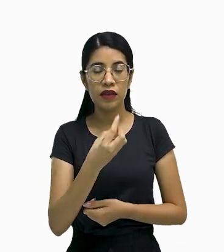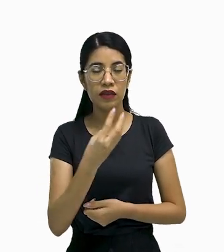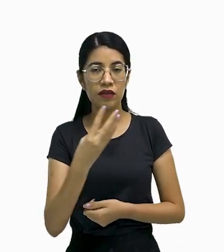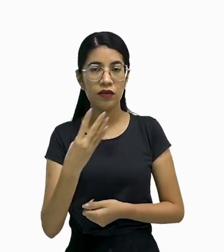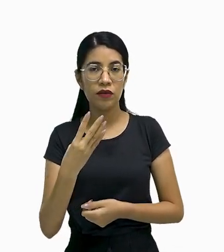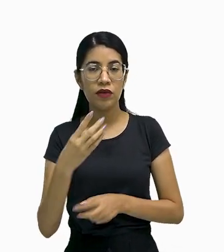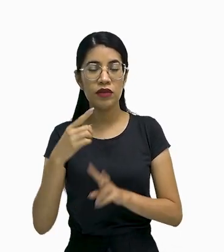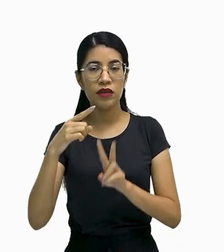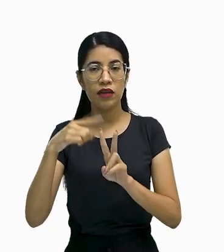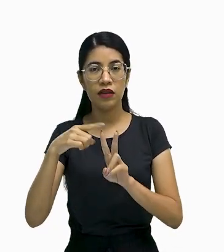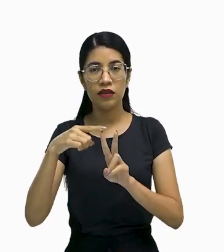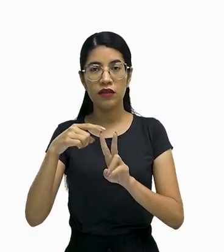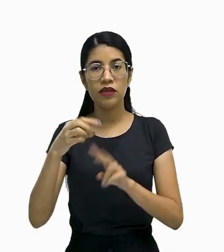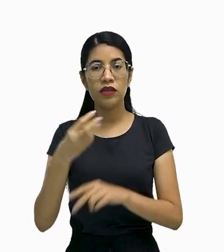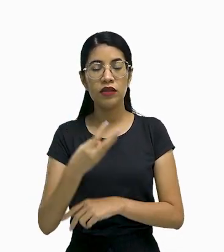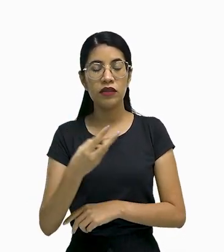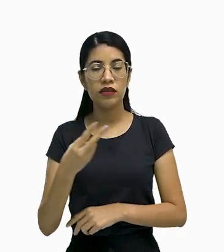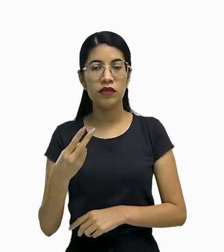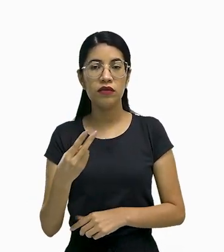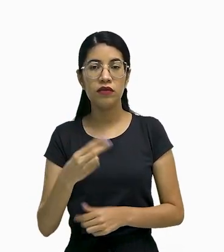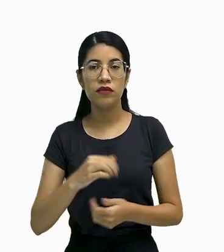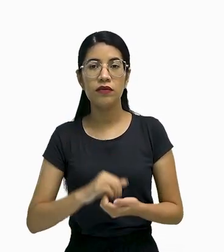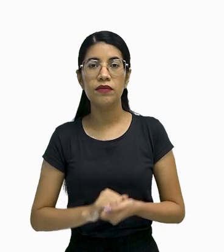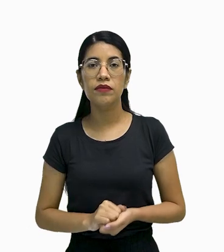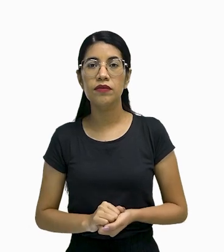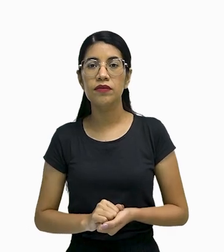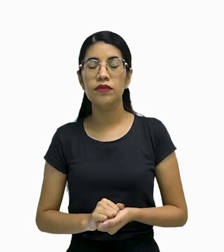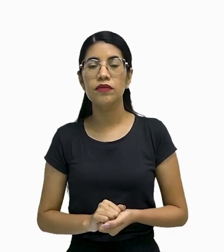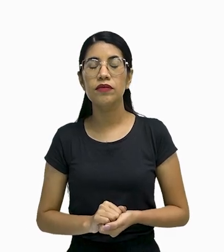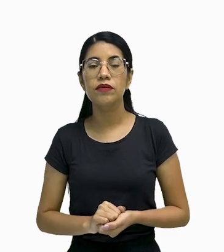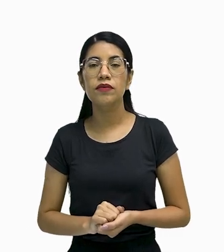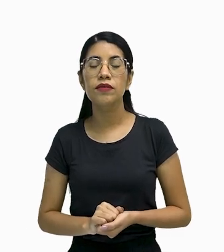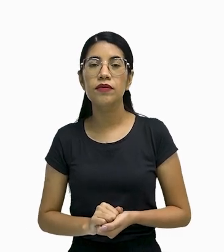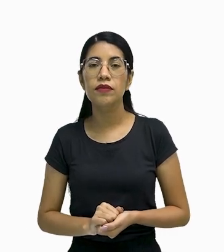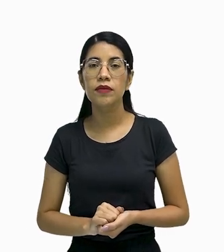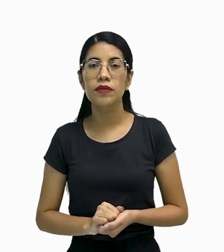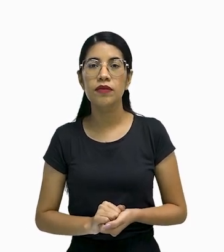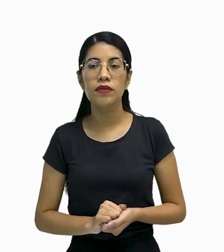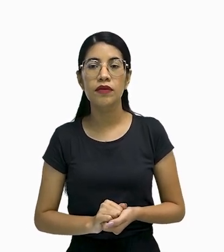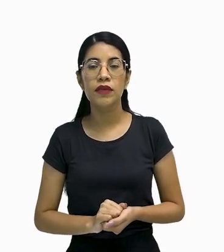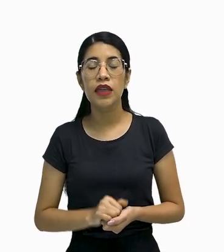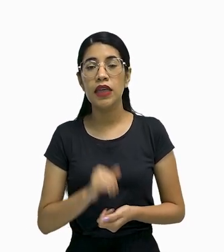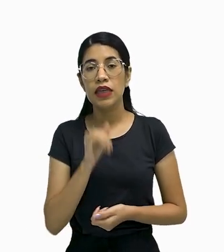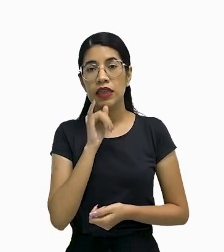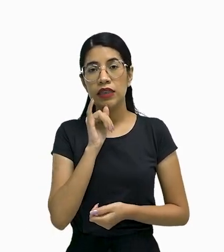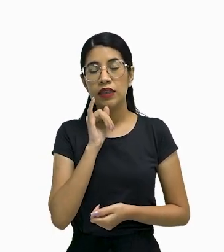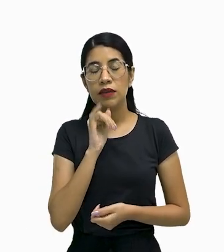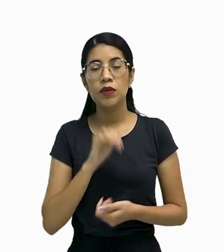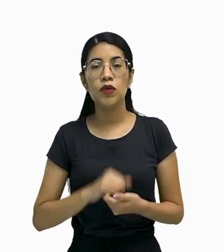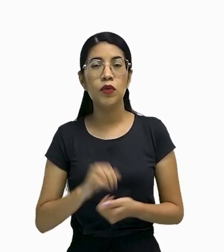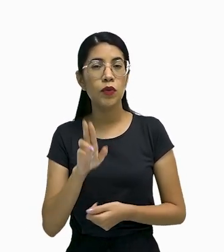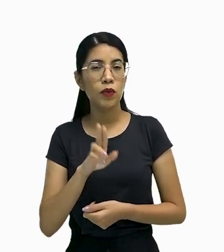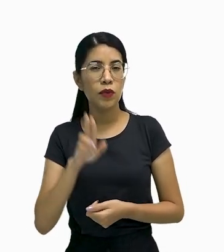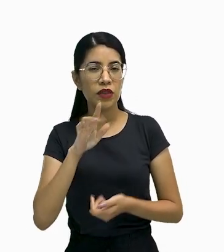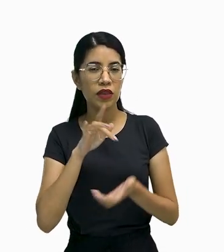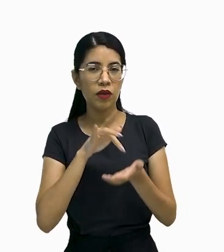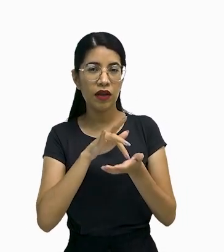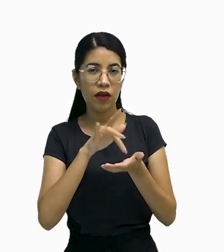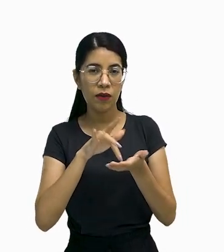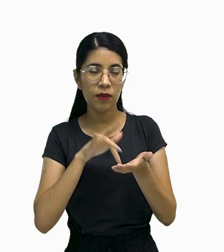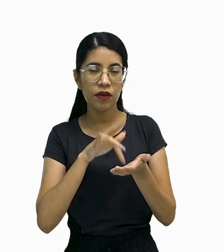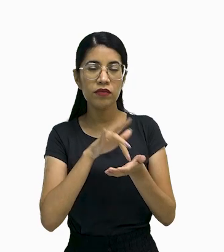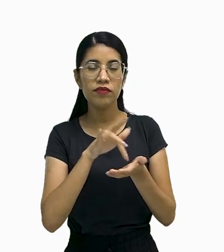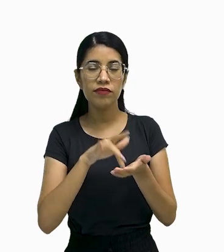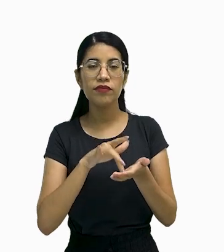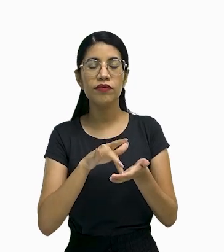3,14 raiz quadrada de 32. Se você tivesse, por exemplo, uma calculadora em suas